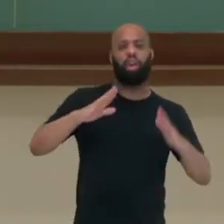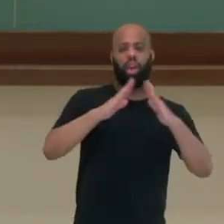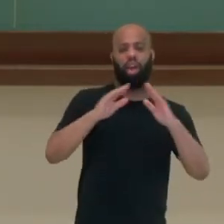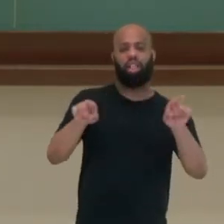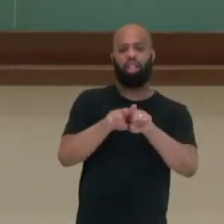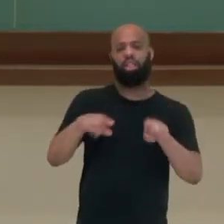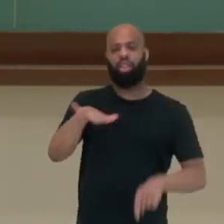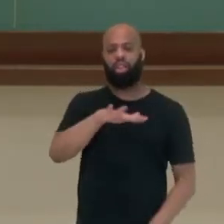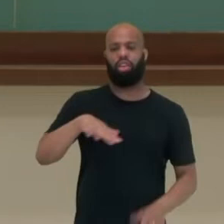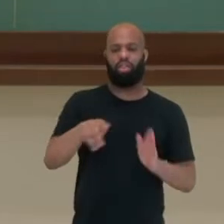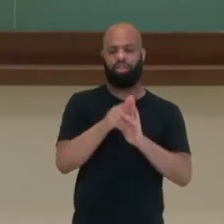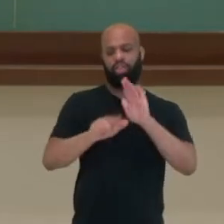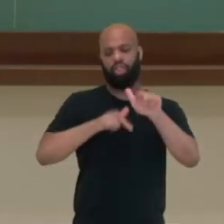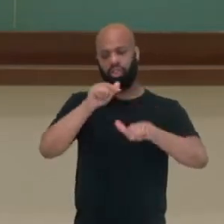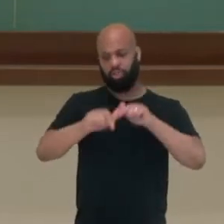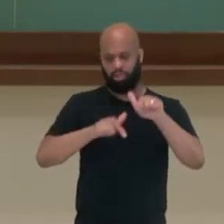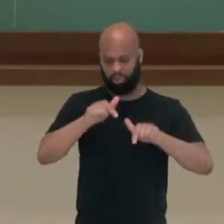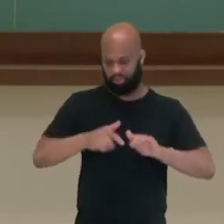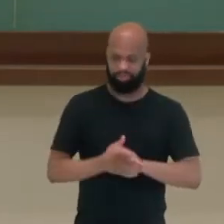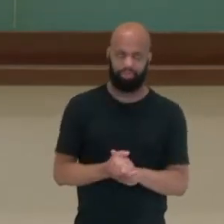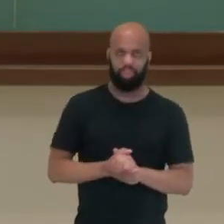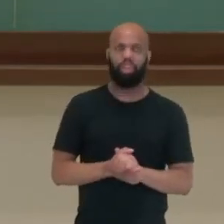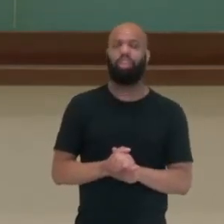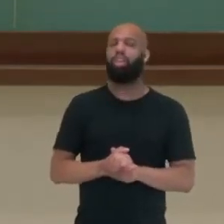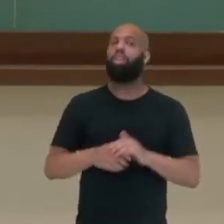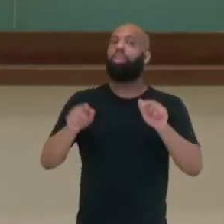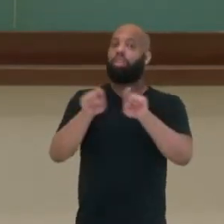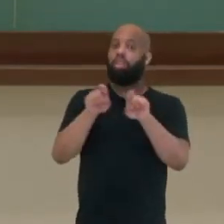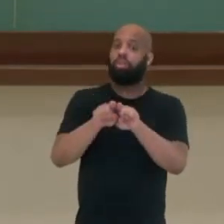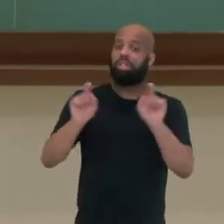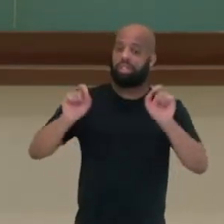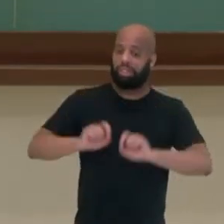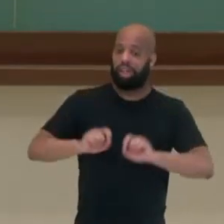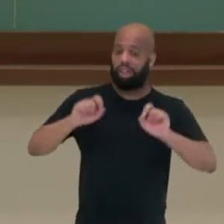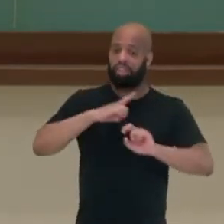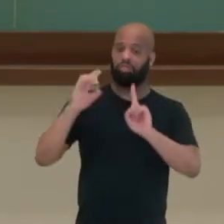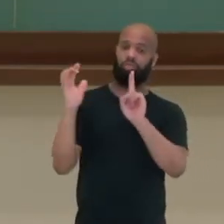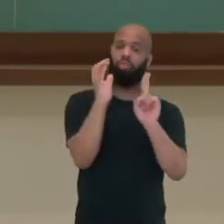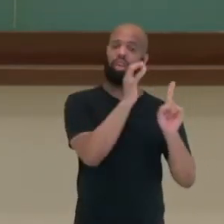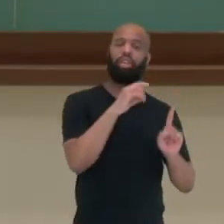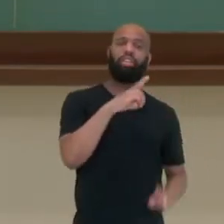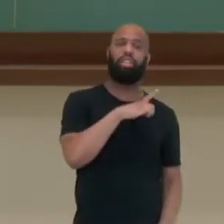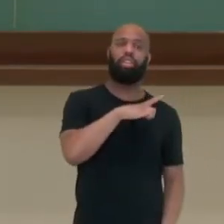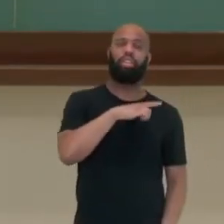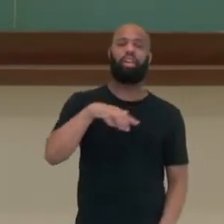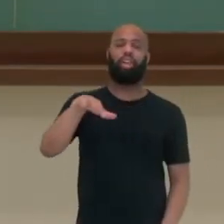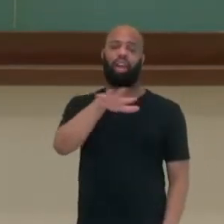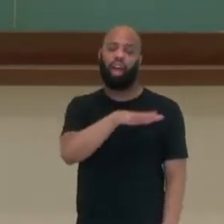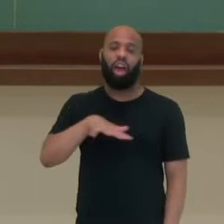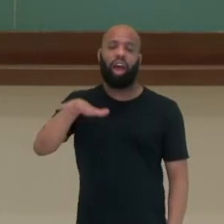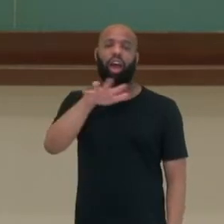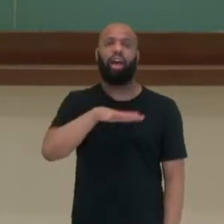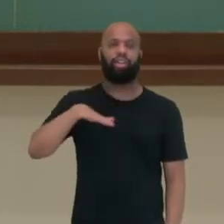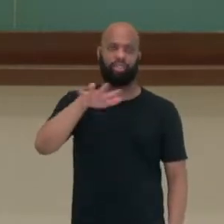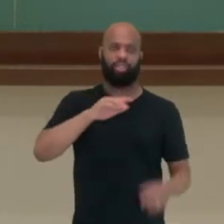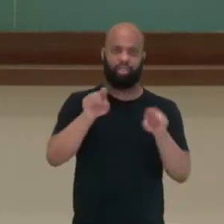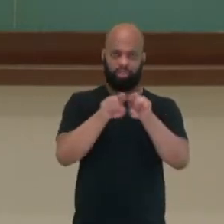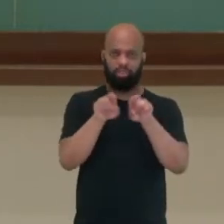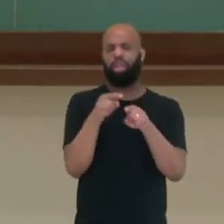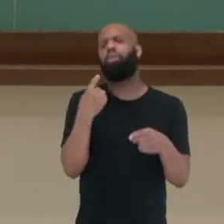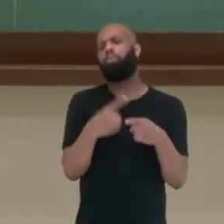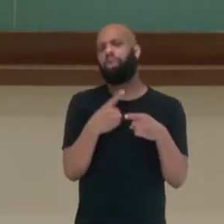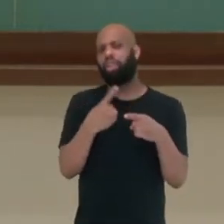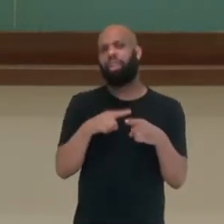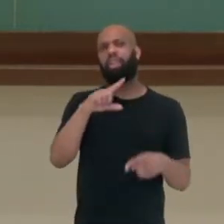trabalho, certo? Bom, e ela também pode ter impactos com relação ao meio ambiente, porque de